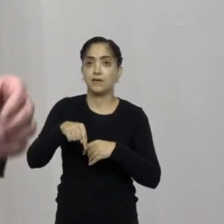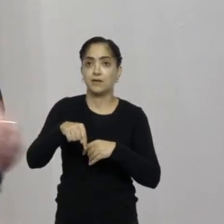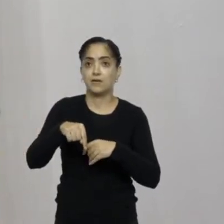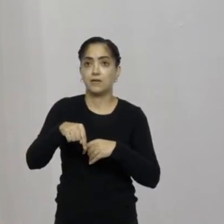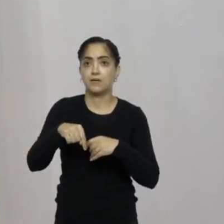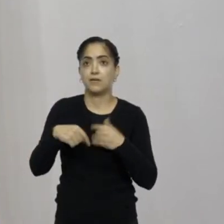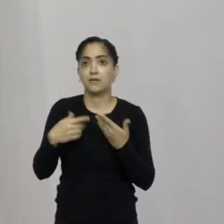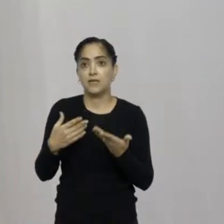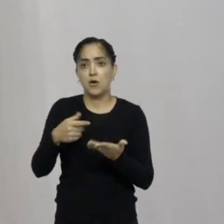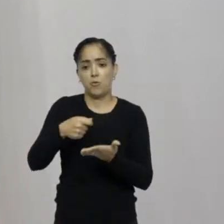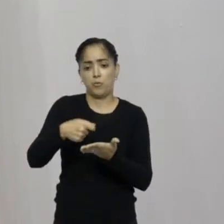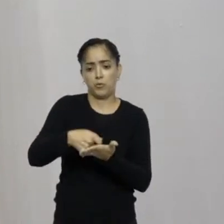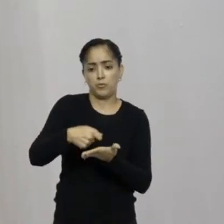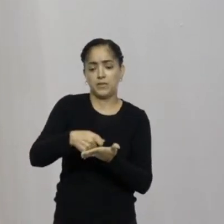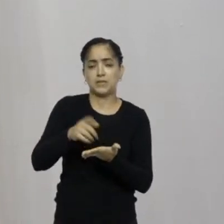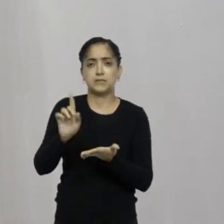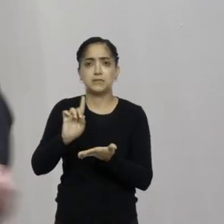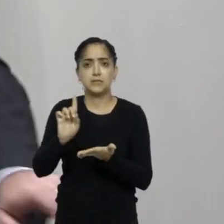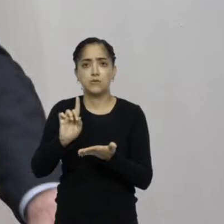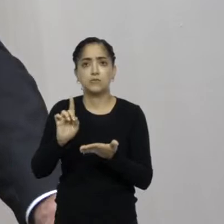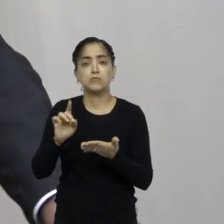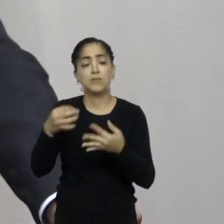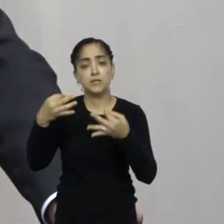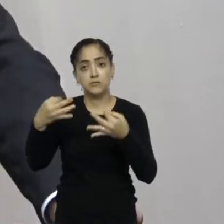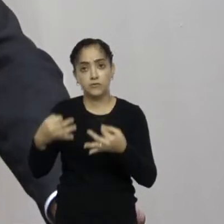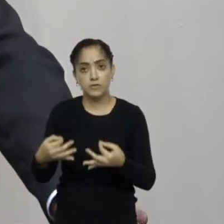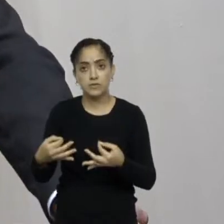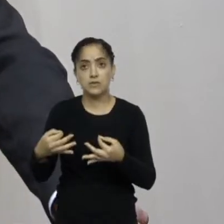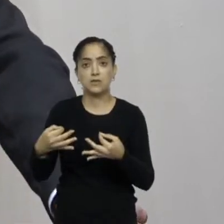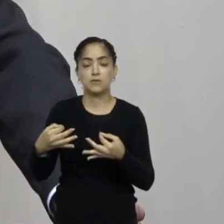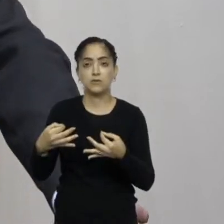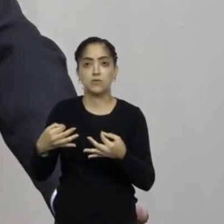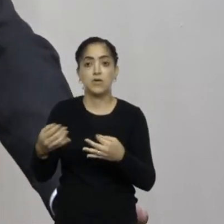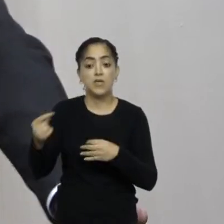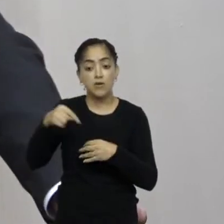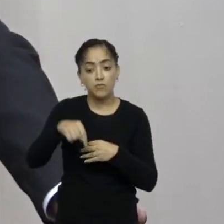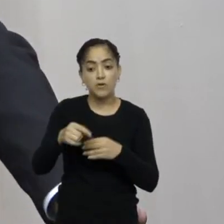não por obrigação, acho que foi justo. Eu vim aqui e